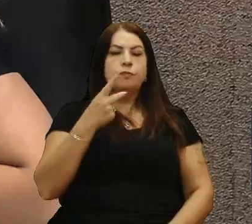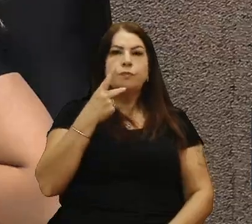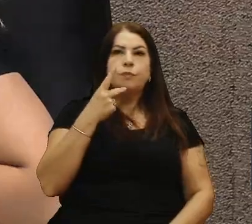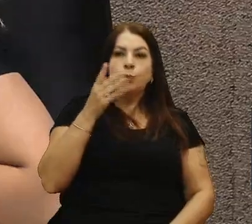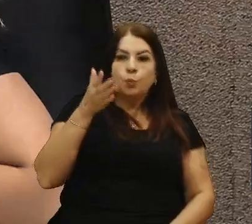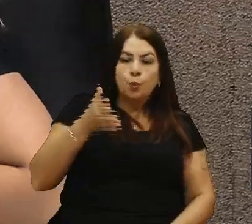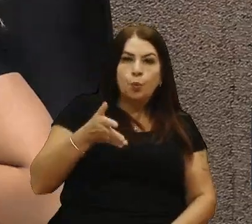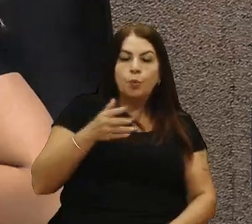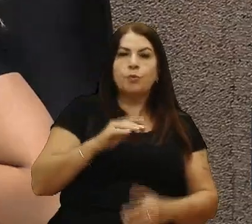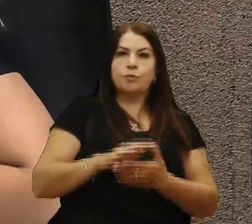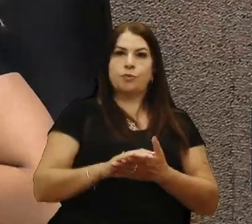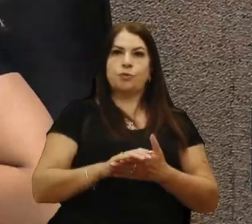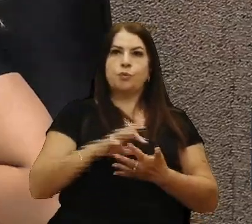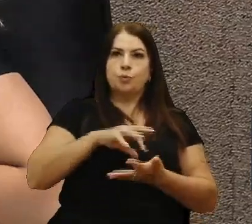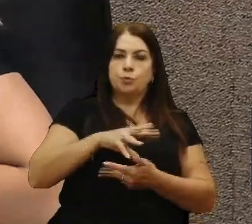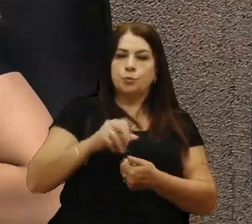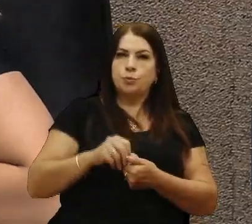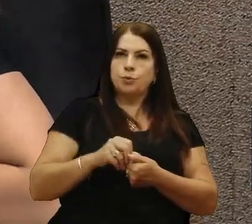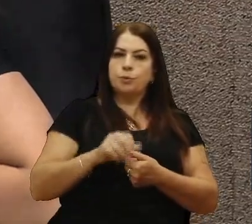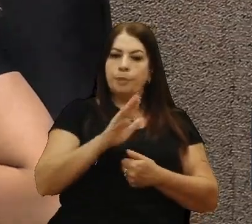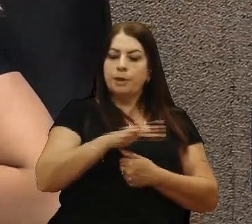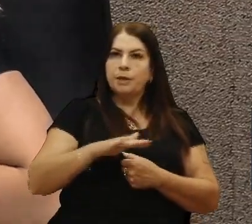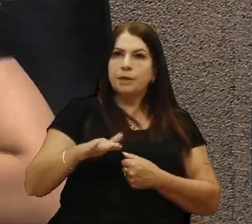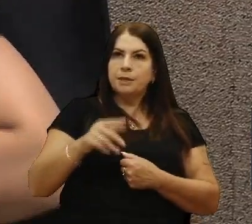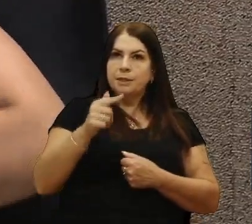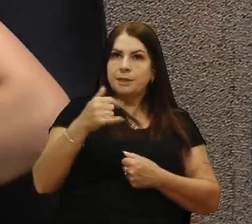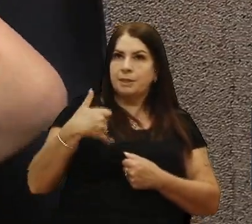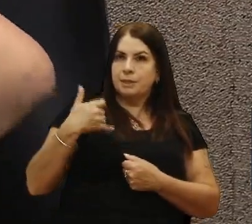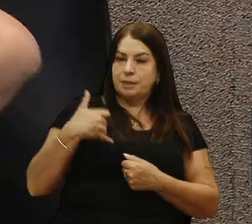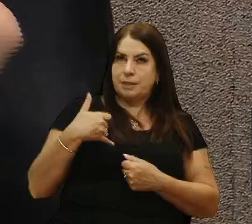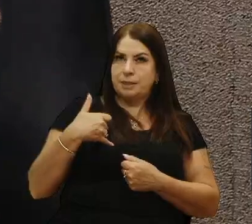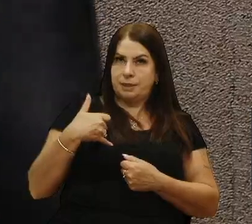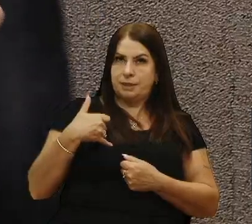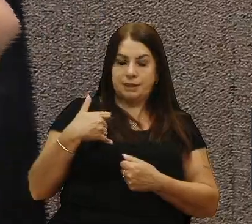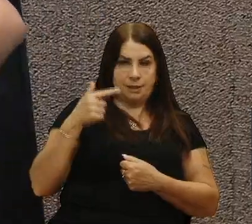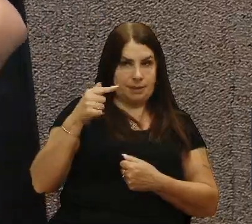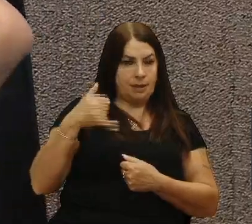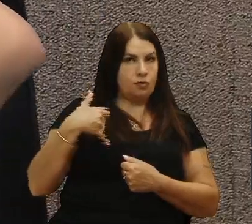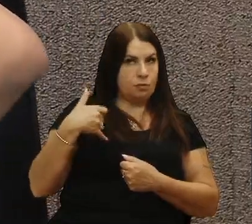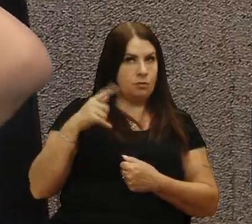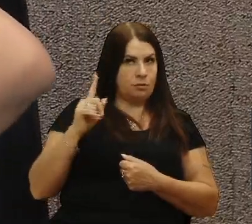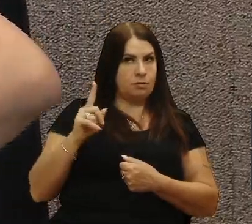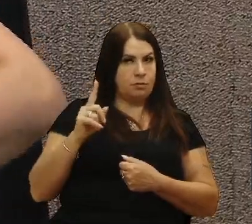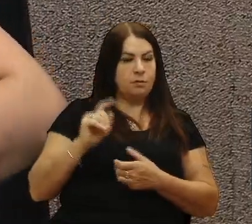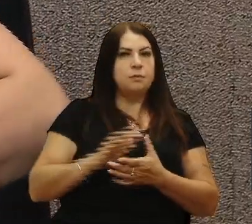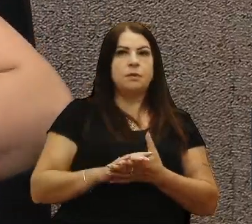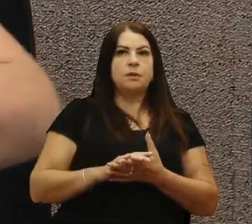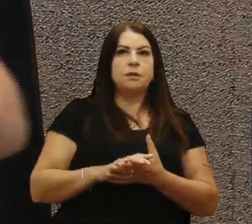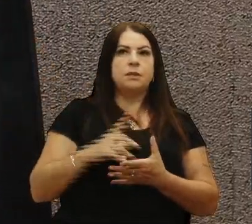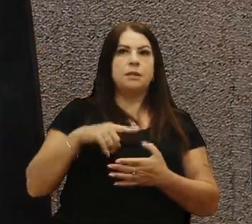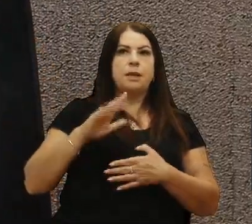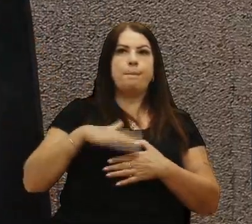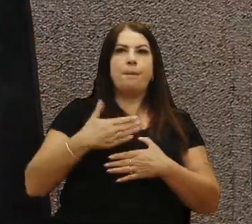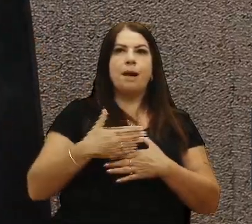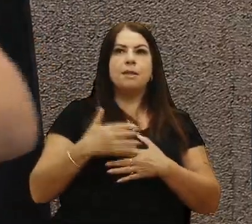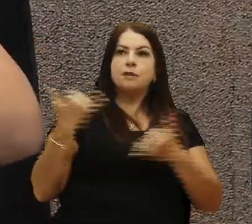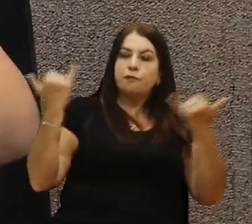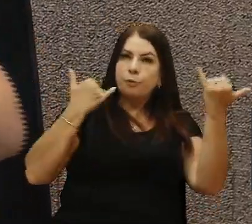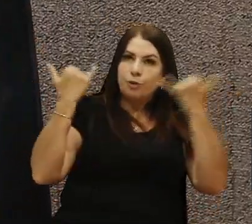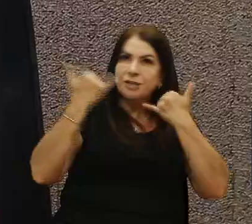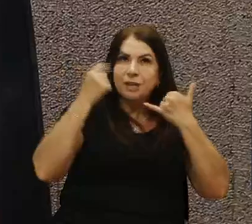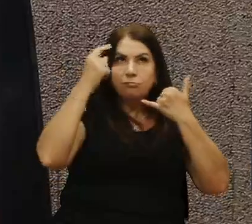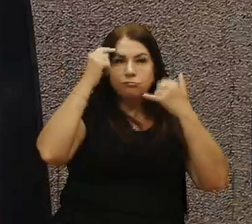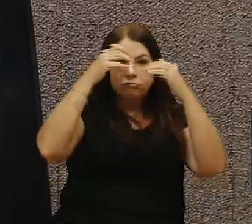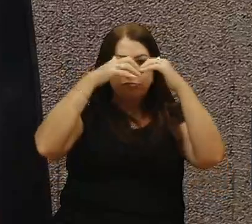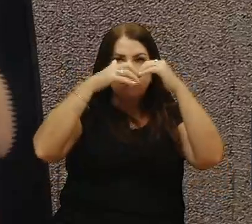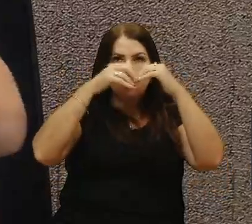disse, hoje, no mundo, uma criança de 7 anos de idade, 7, anos de idade, tem mais informações no cérebro